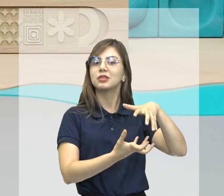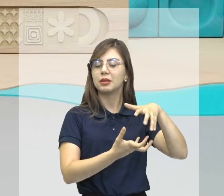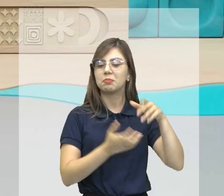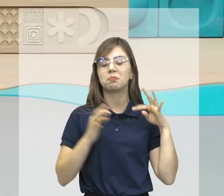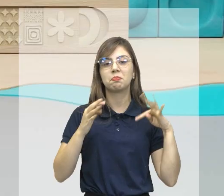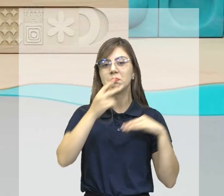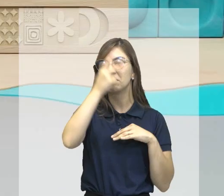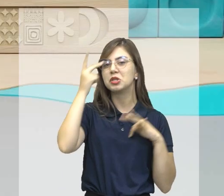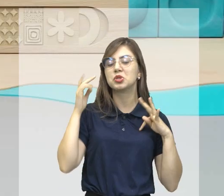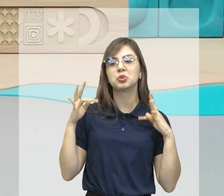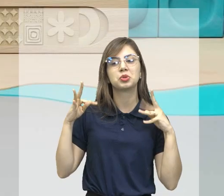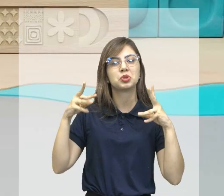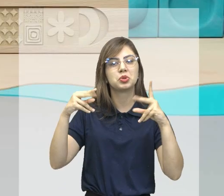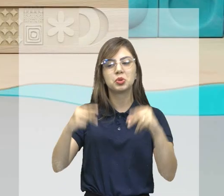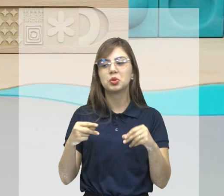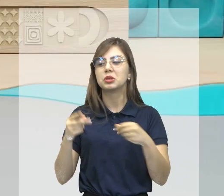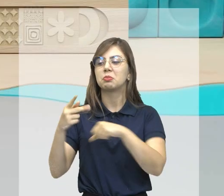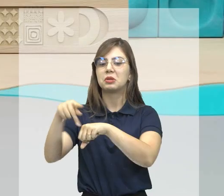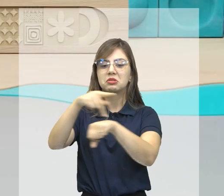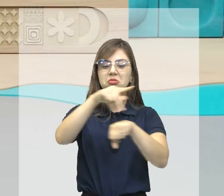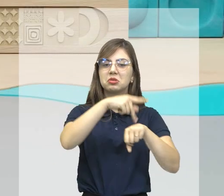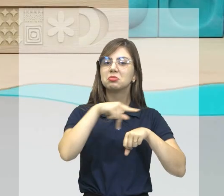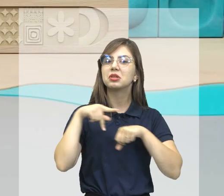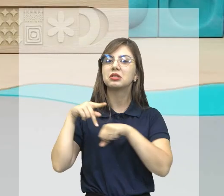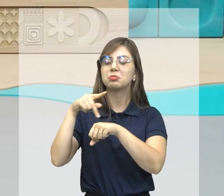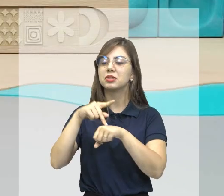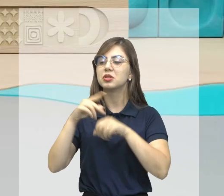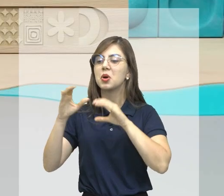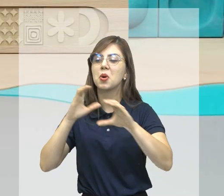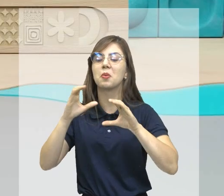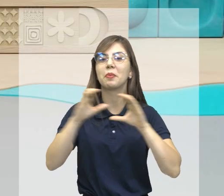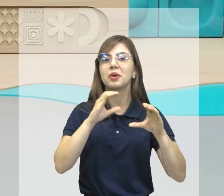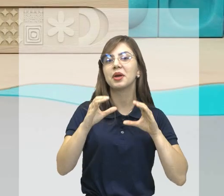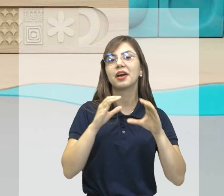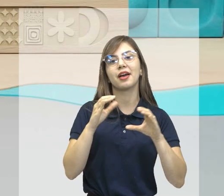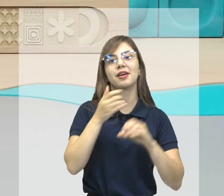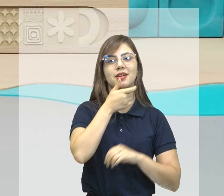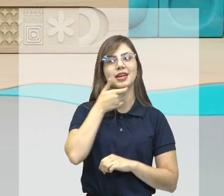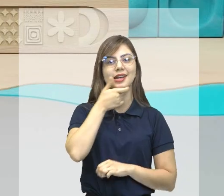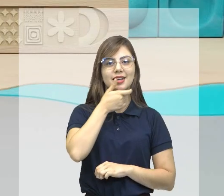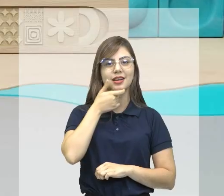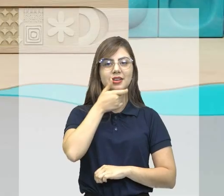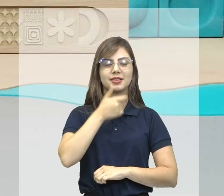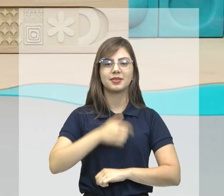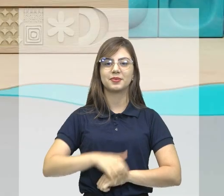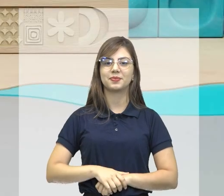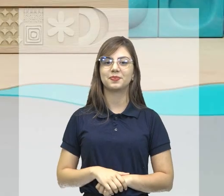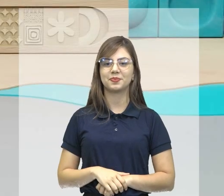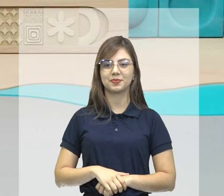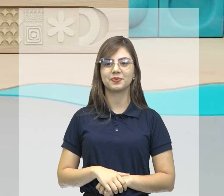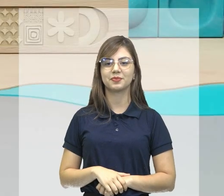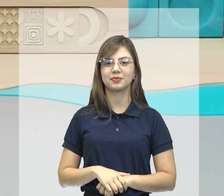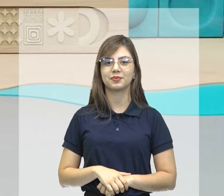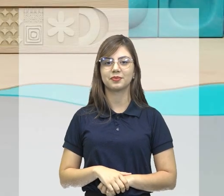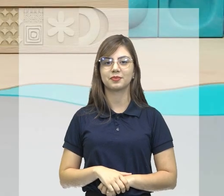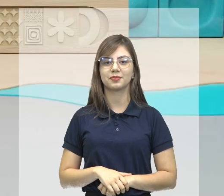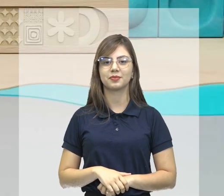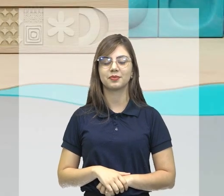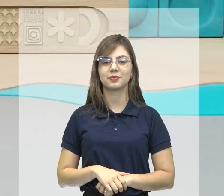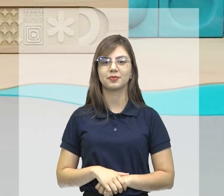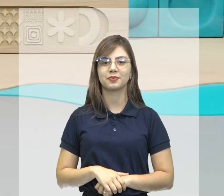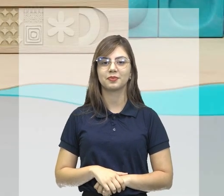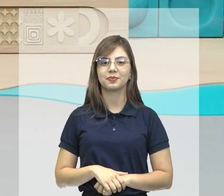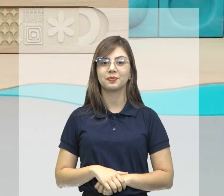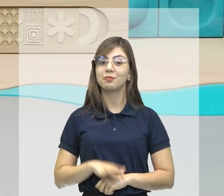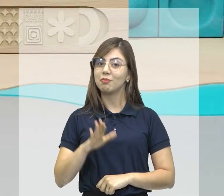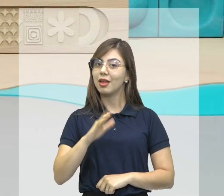línguas, né, originalmente maternas, né, diferentes, certo? Então, ela é essa ponte. Vamos